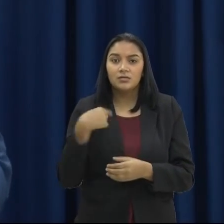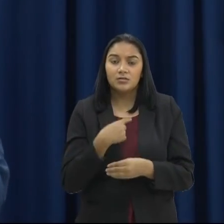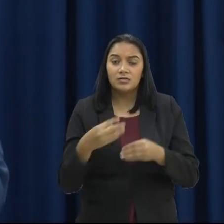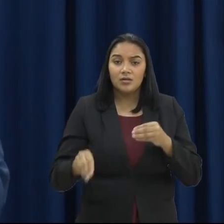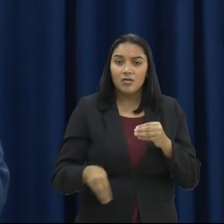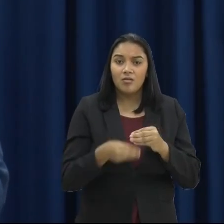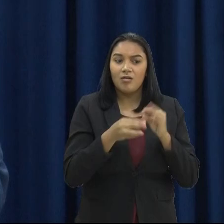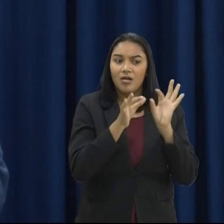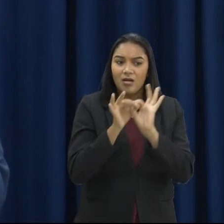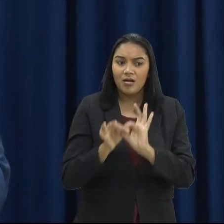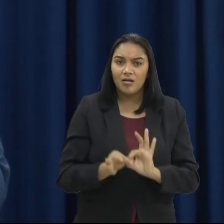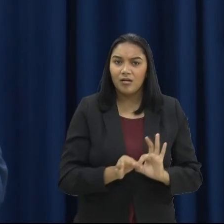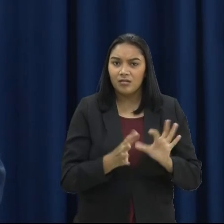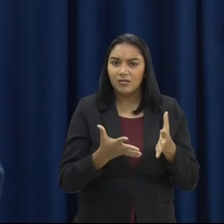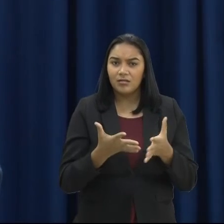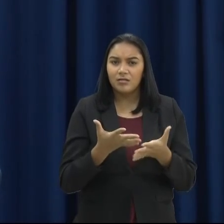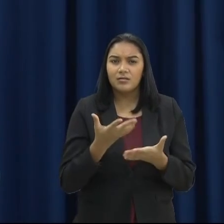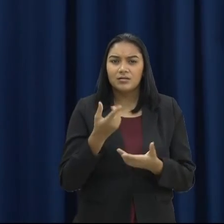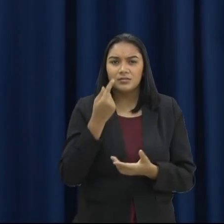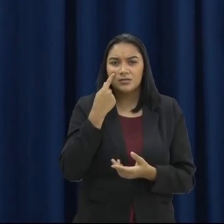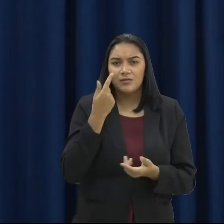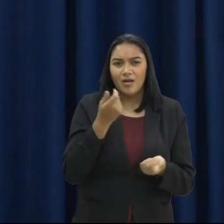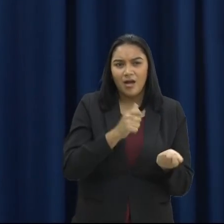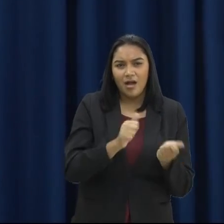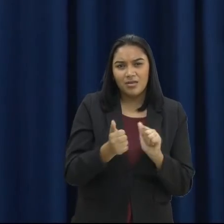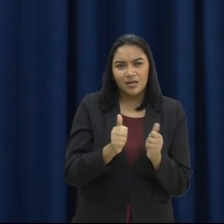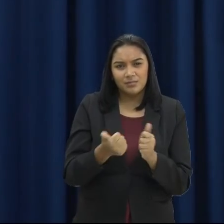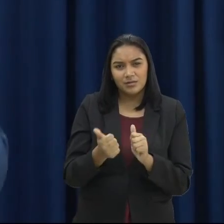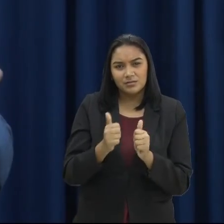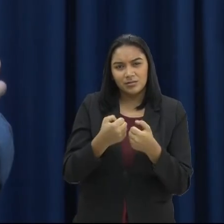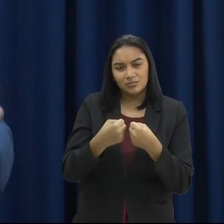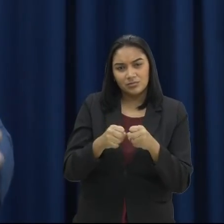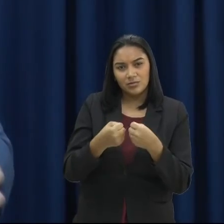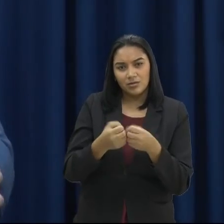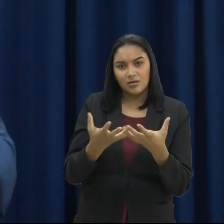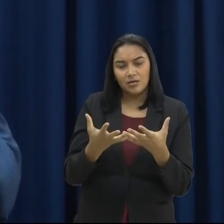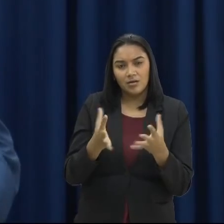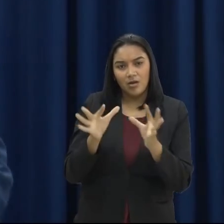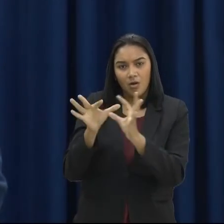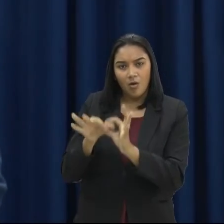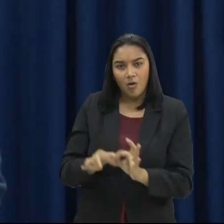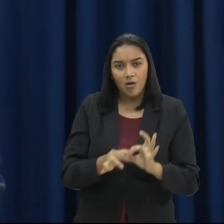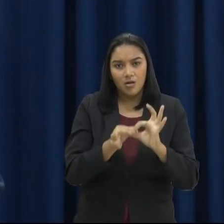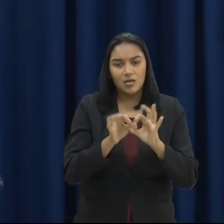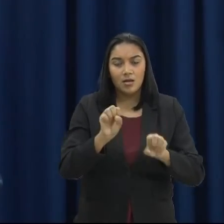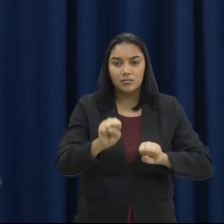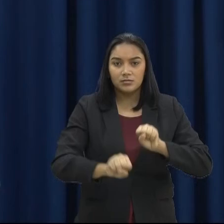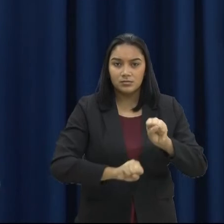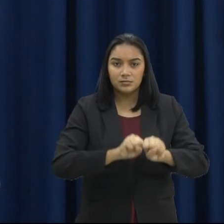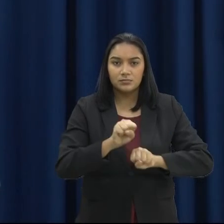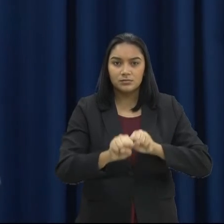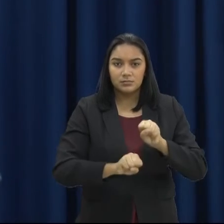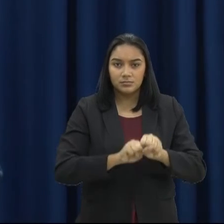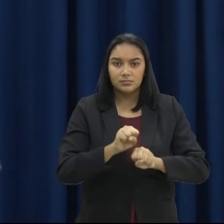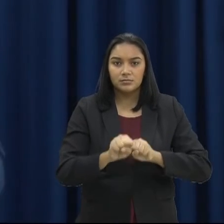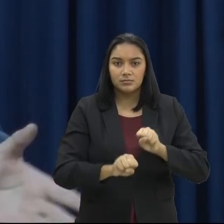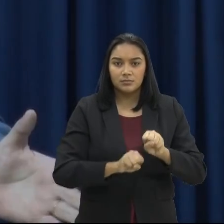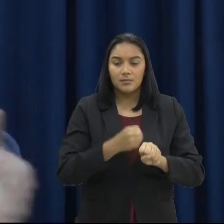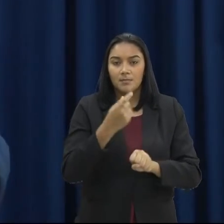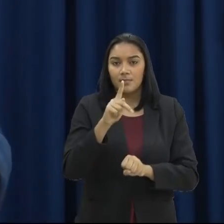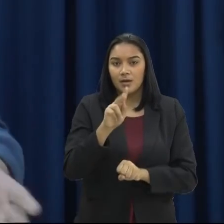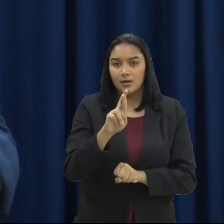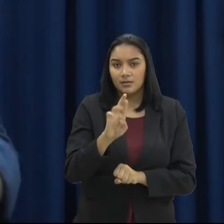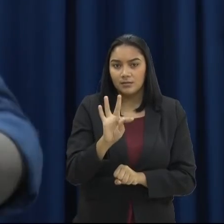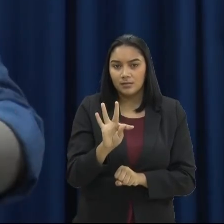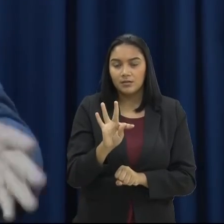fazendo essas conexões do que a gente chama de modais de transporte. Você conecta o ciclismo, você conecta o BRT, que é